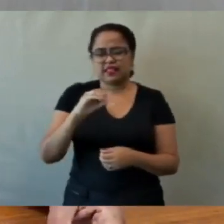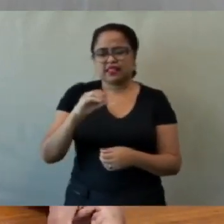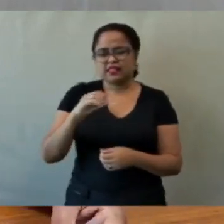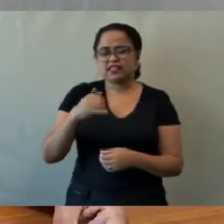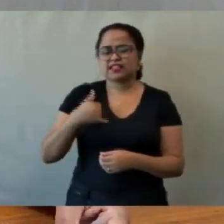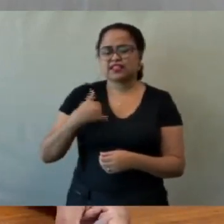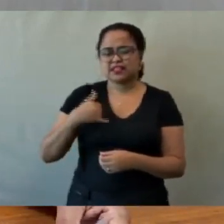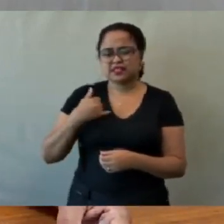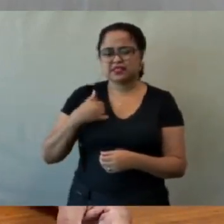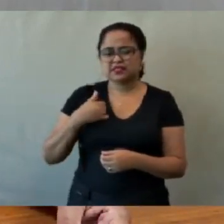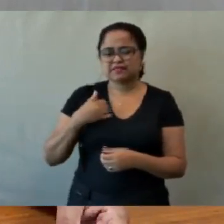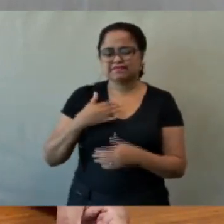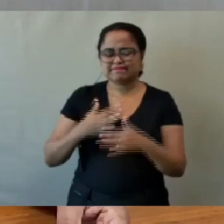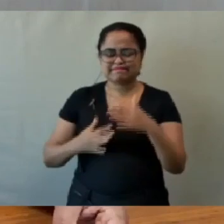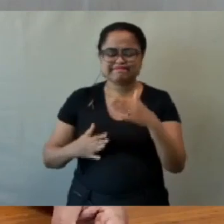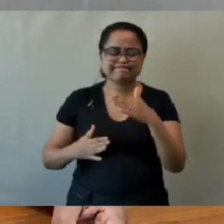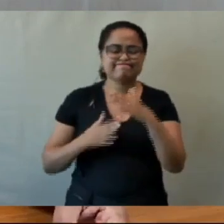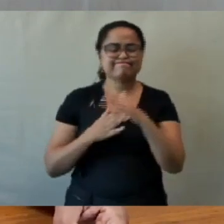limite.